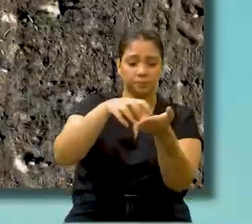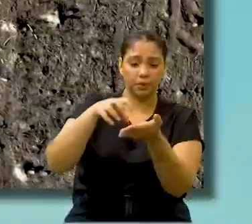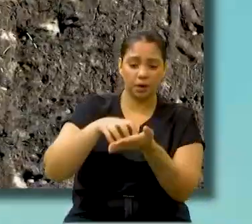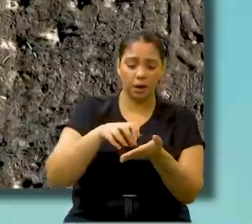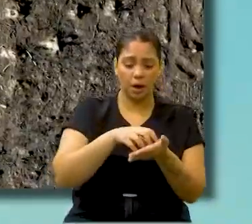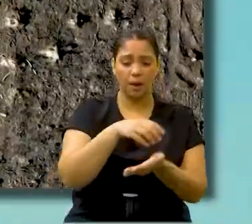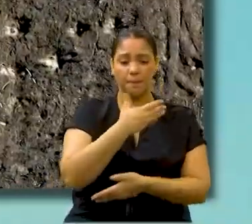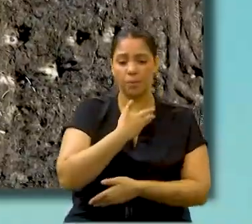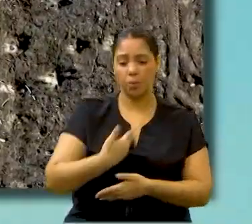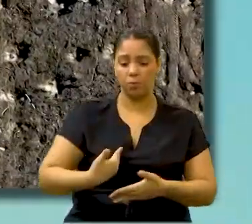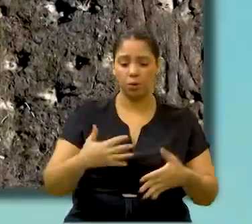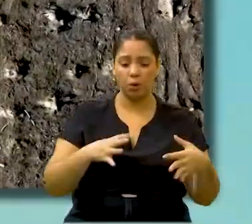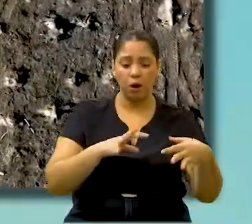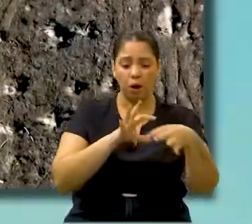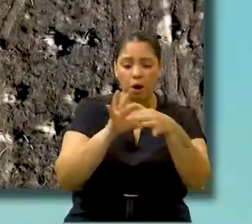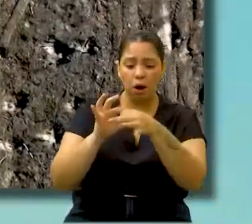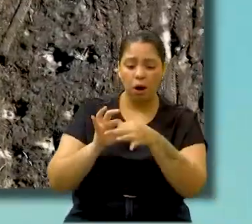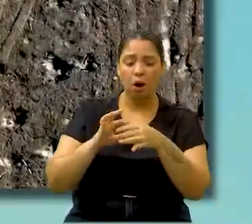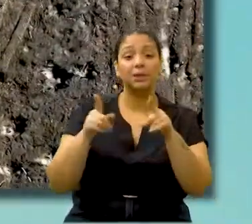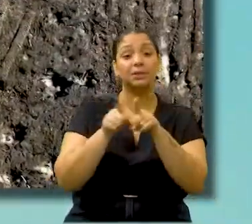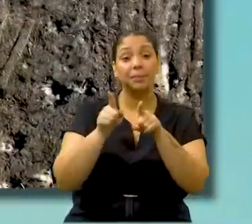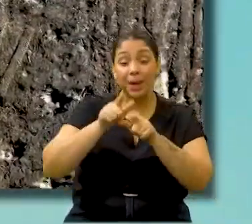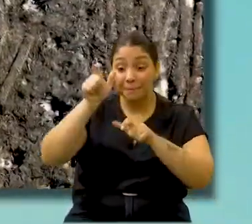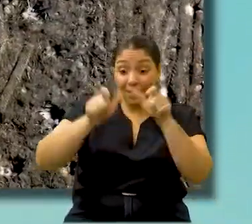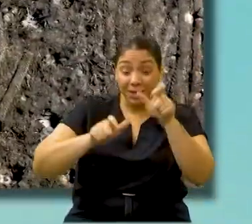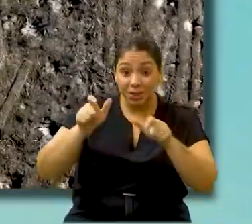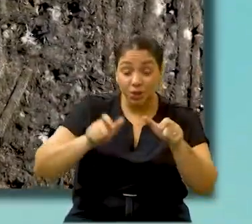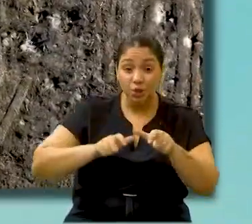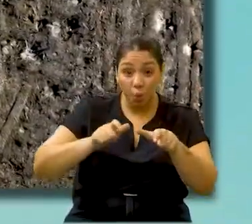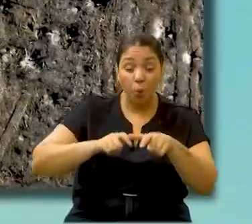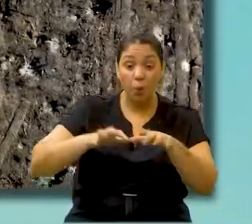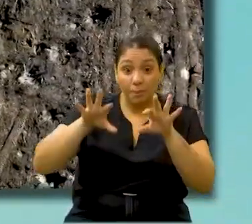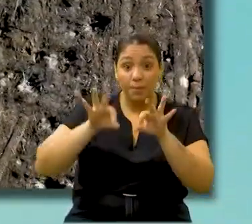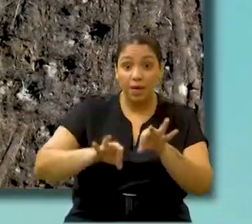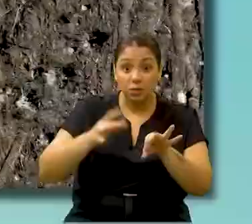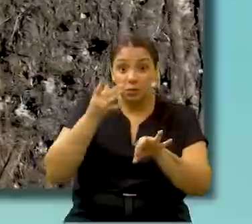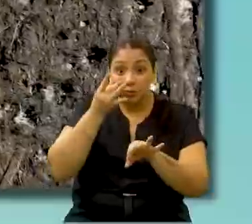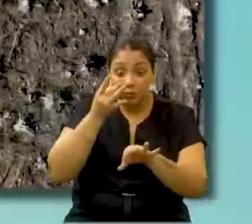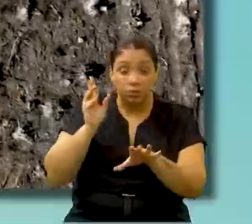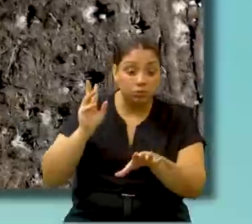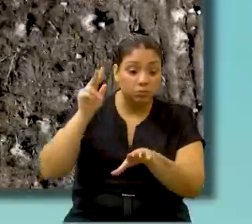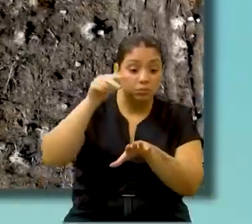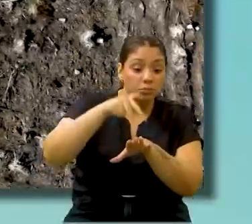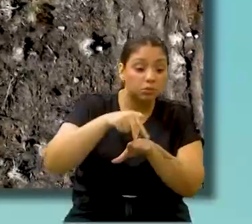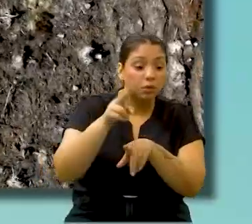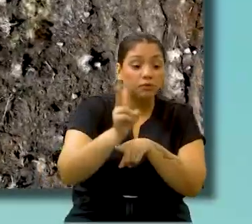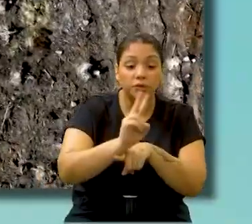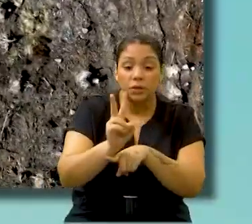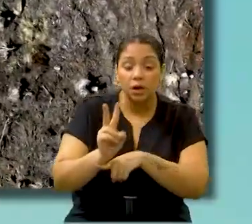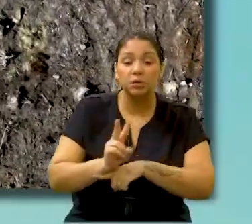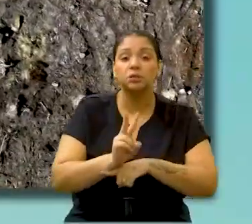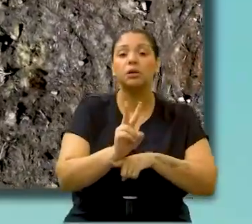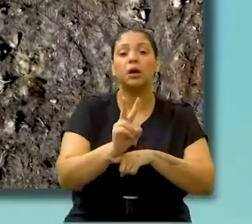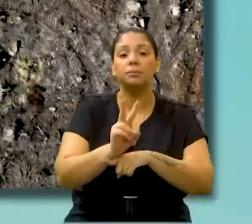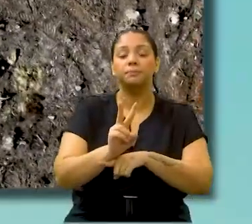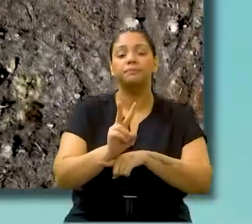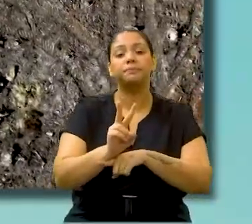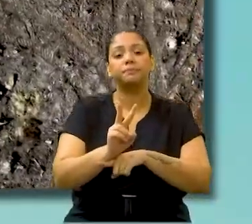órgãos públicos, você ter pessoas, né, de fato, indo a campo para